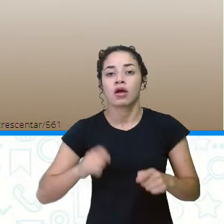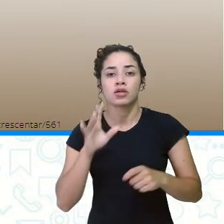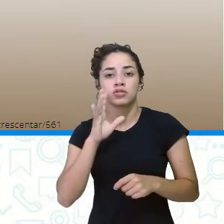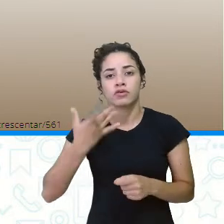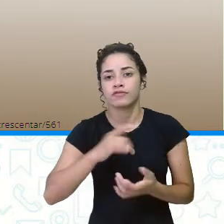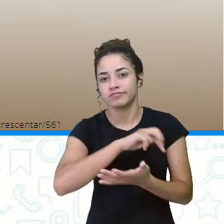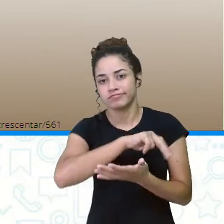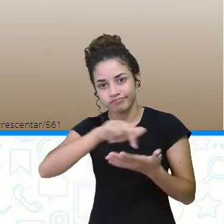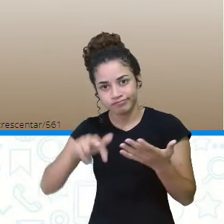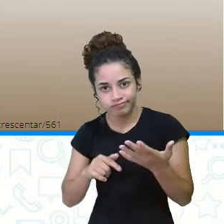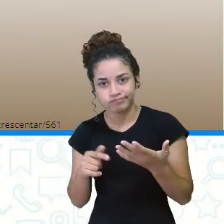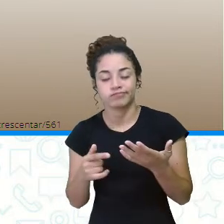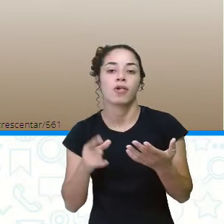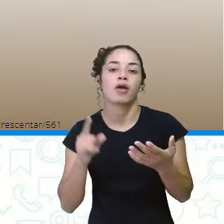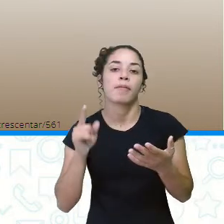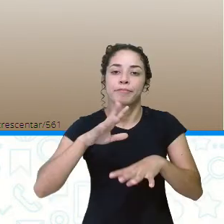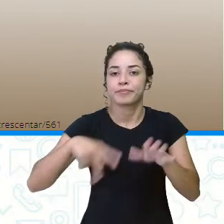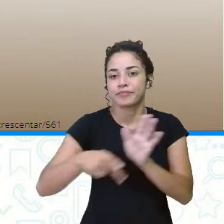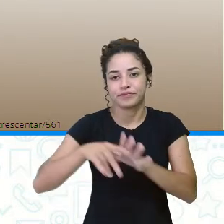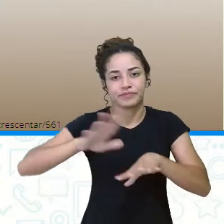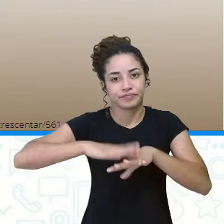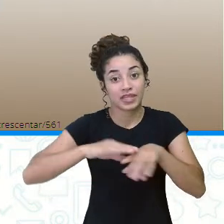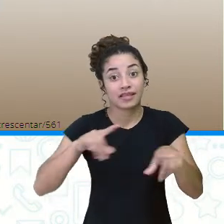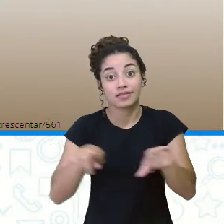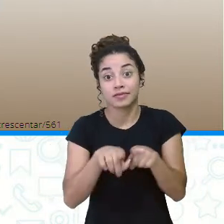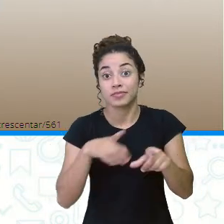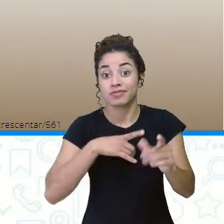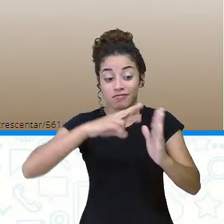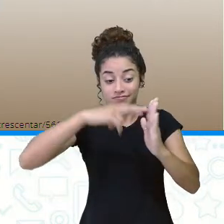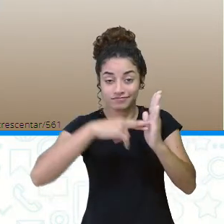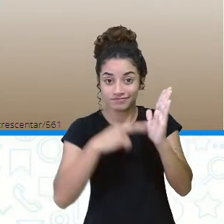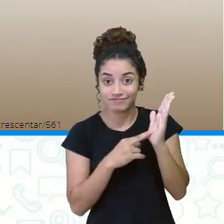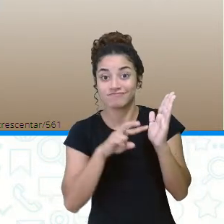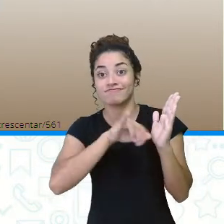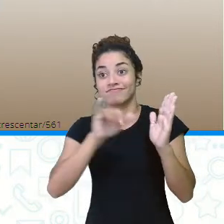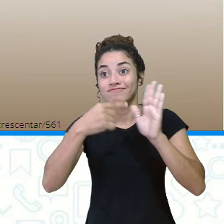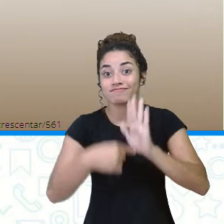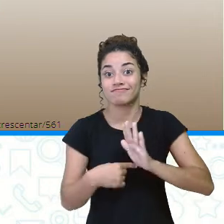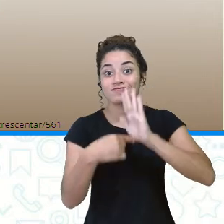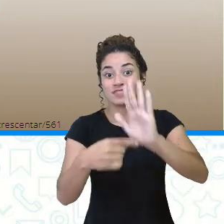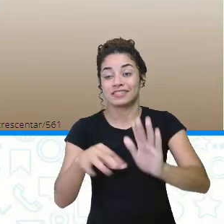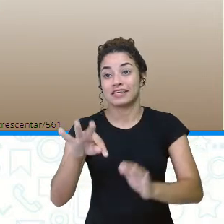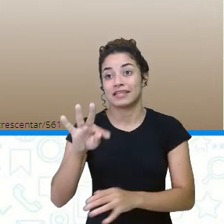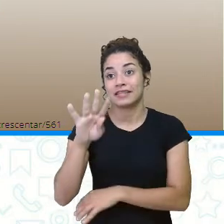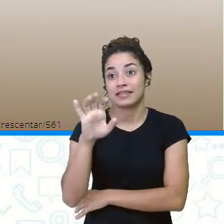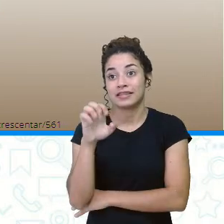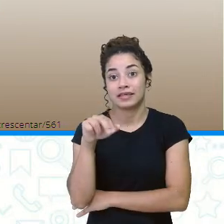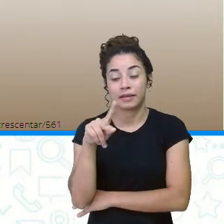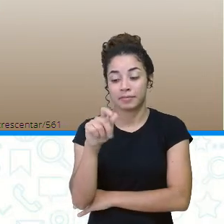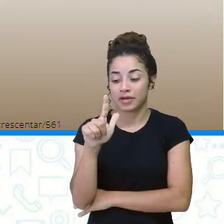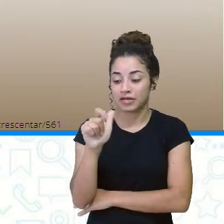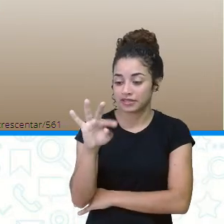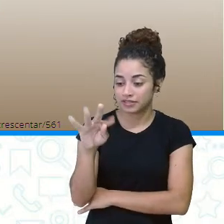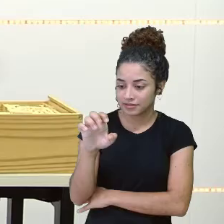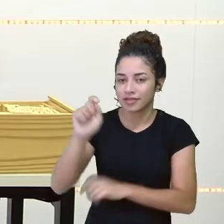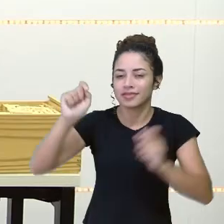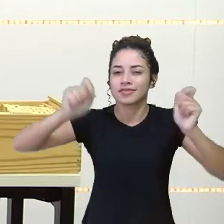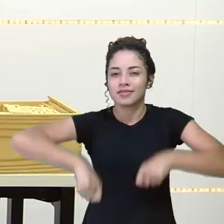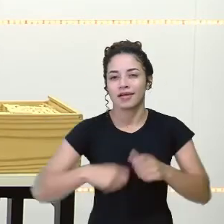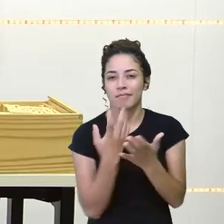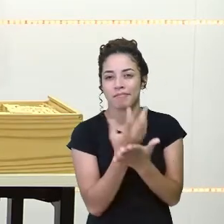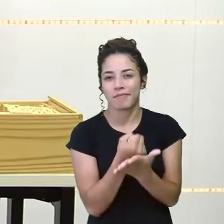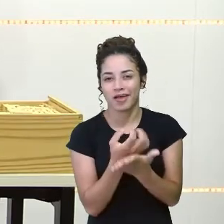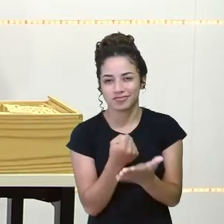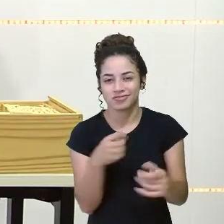situações de matemática. Nós temos aqui as regrinhas. Vai ficar exposto no template para os professores baixar isso aí e brincar